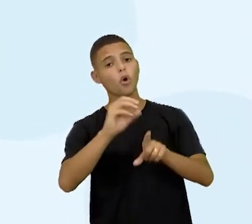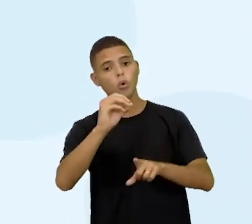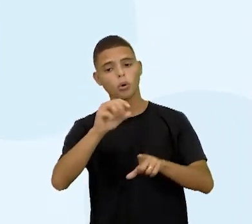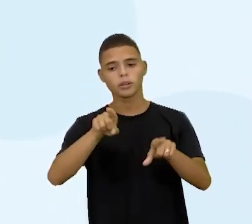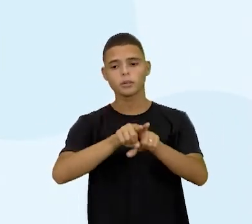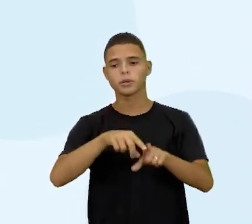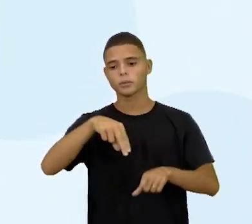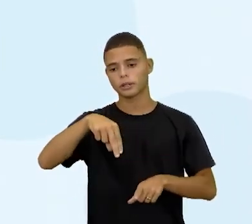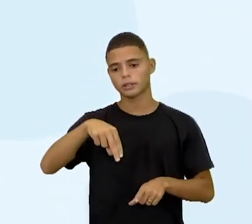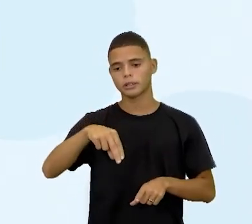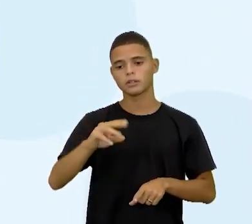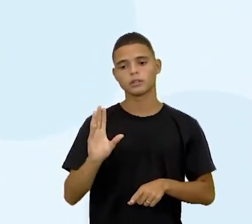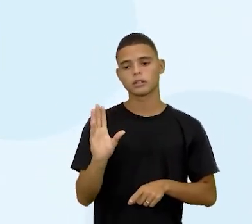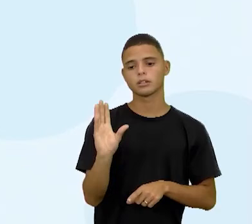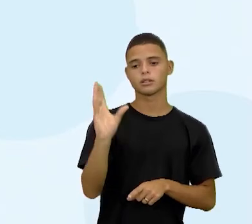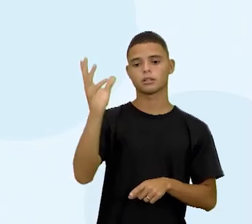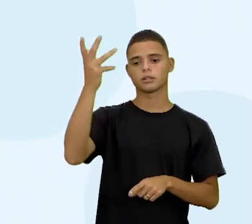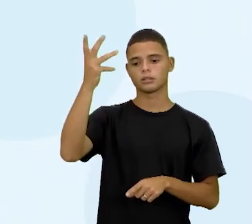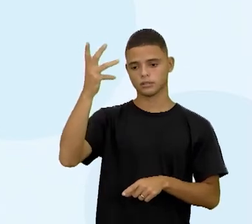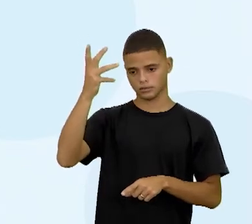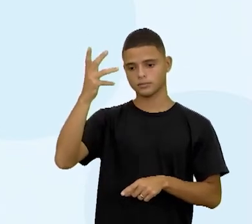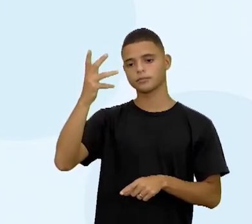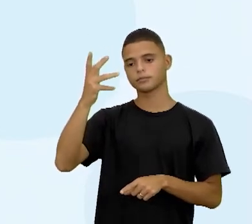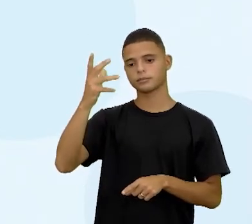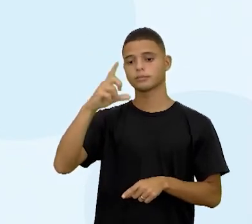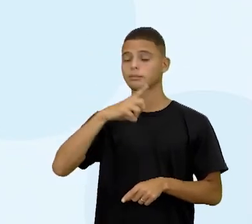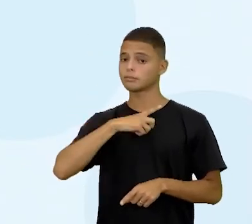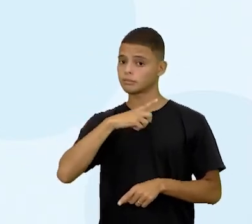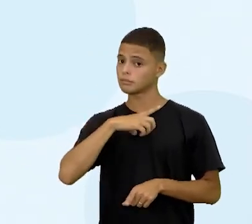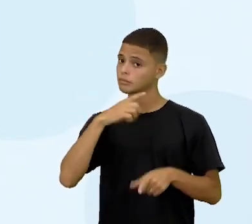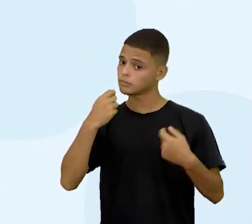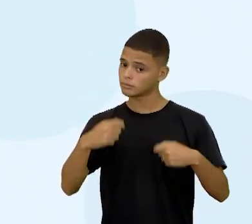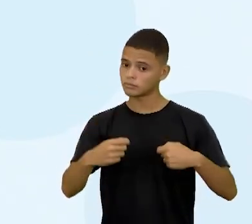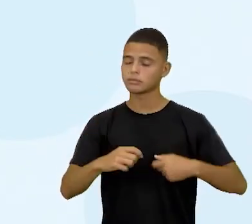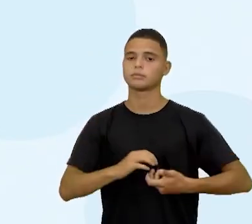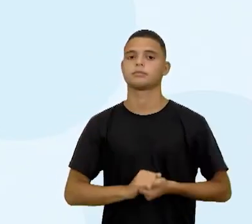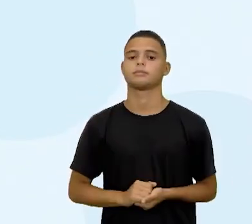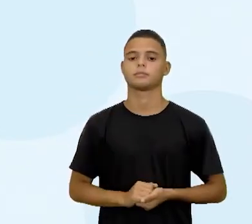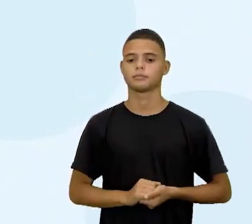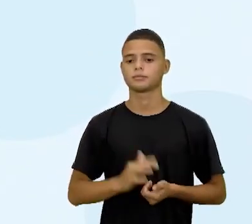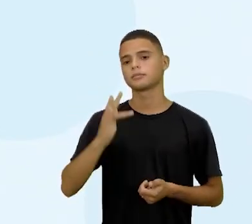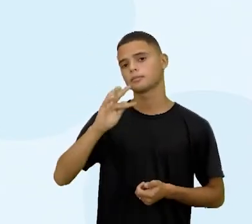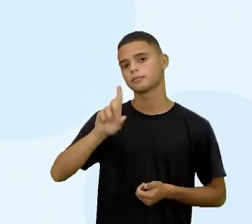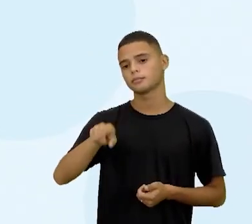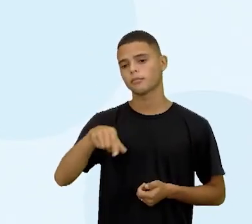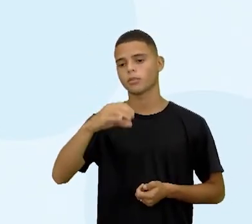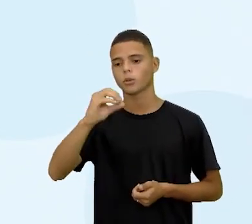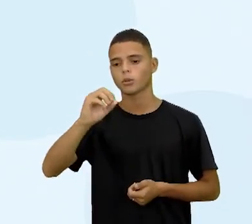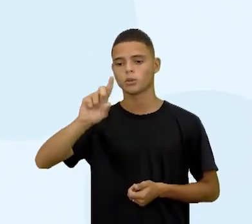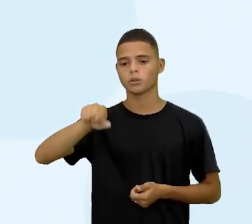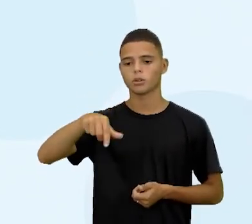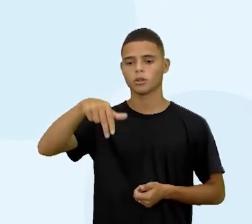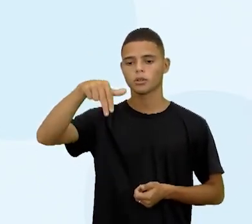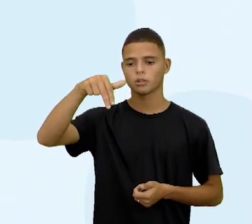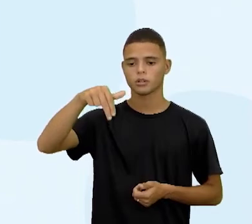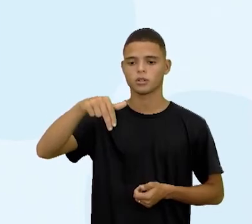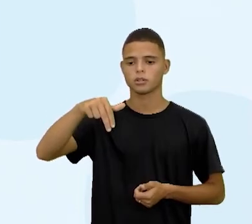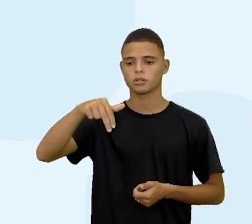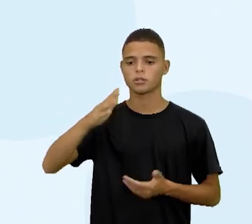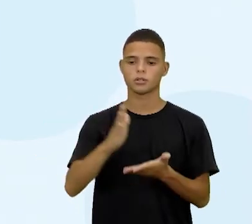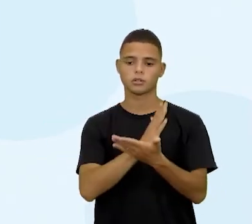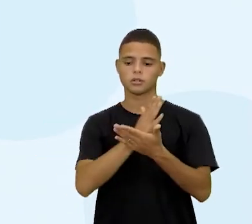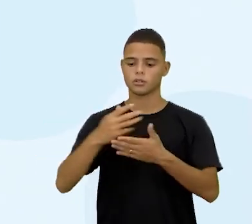lembra, vai acontecer a ligação de hidrogênio se tiver o FON, flúor, nitrogênio ou oxigênio, que são